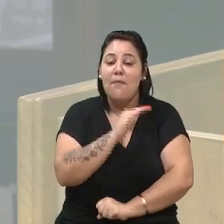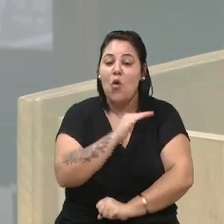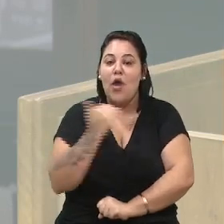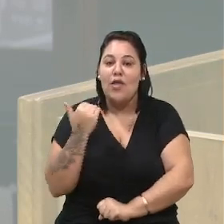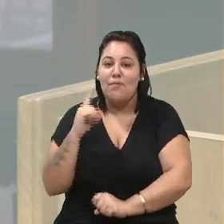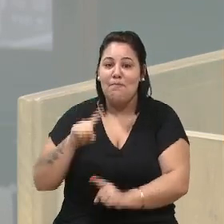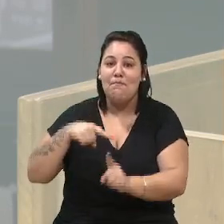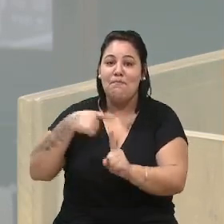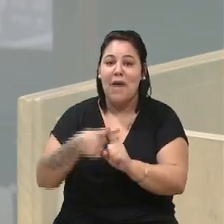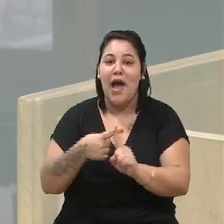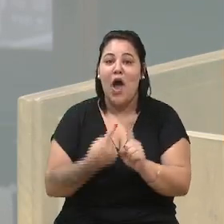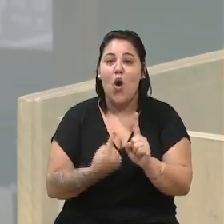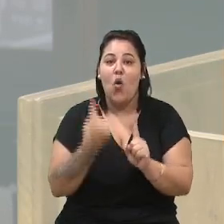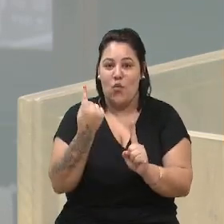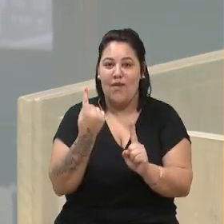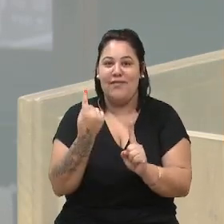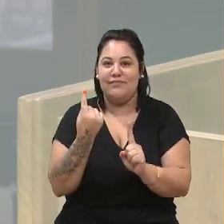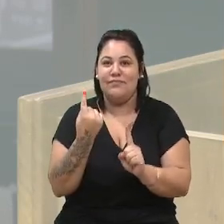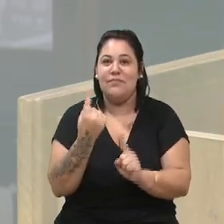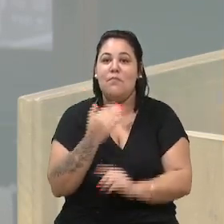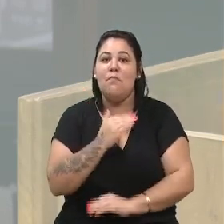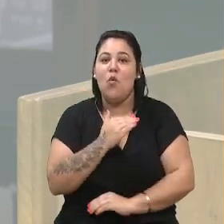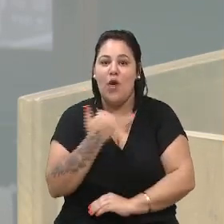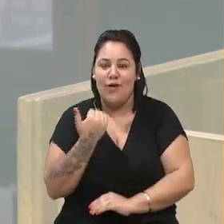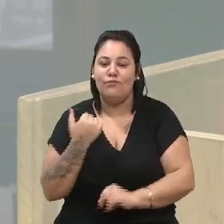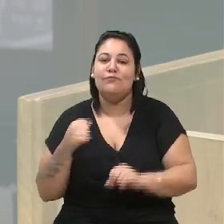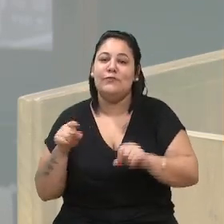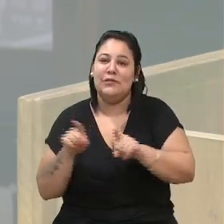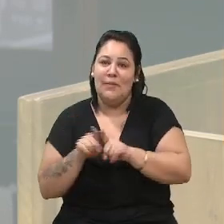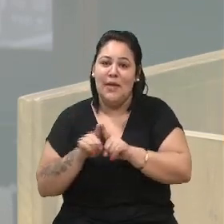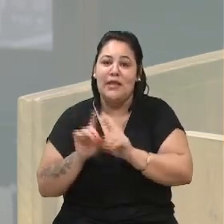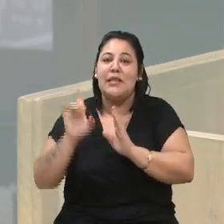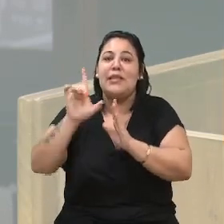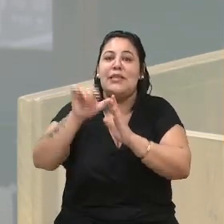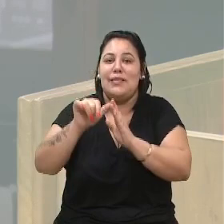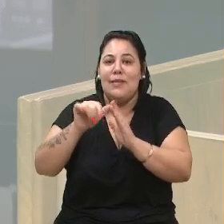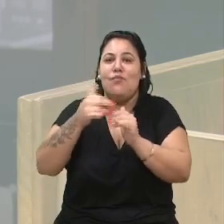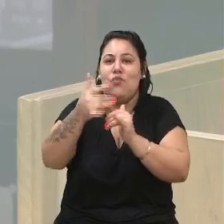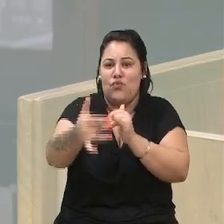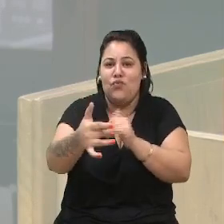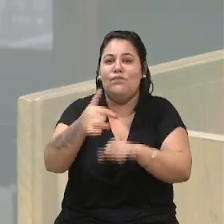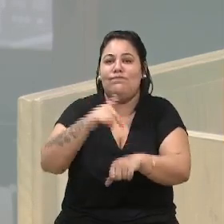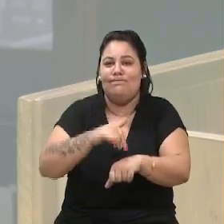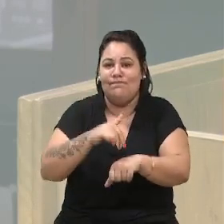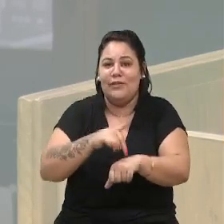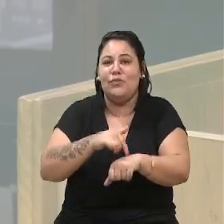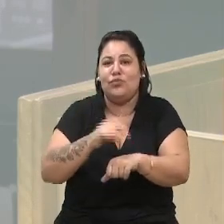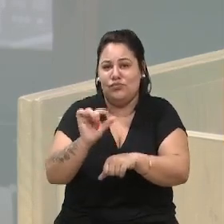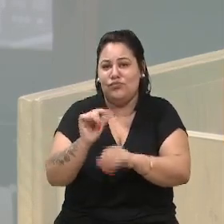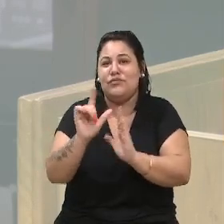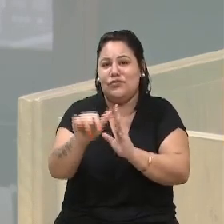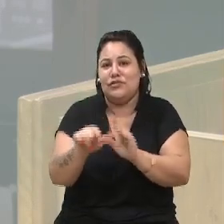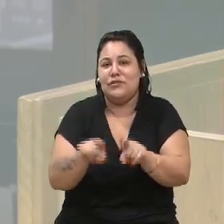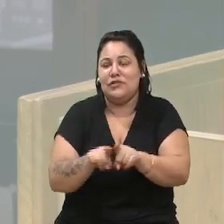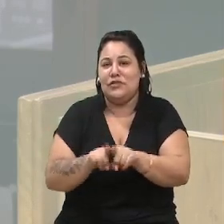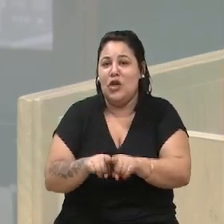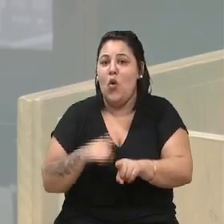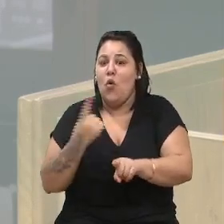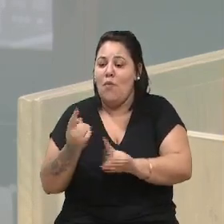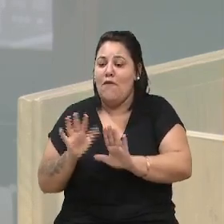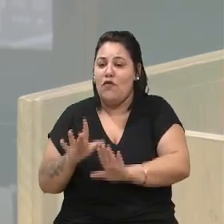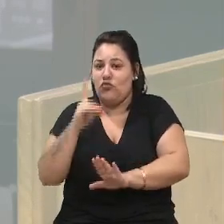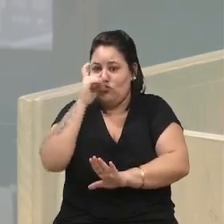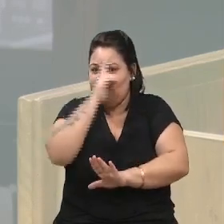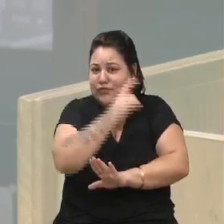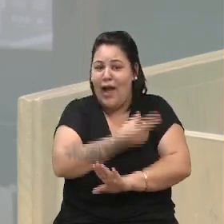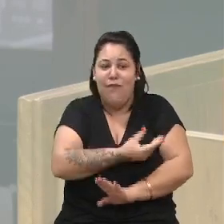uma morreu fruto dessa explosão algum tempo depois, uma ficou com dificuldade para o resto da